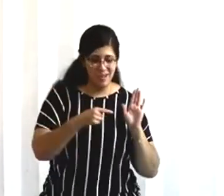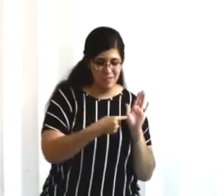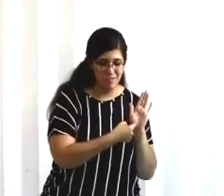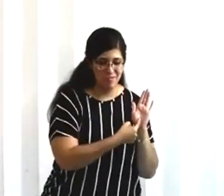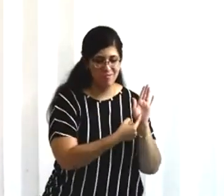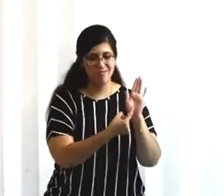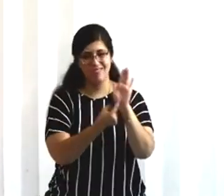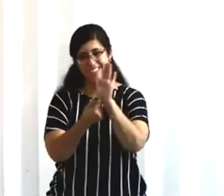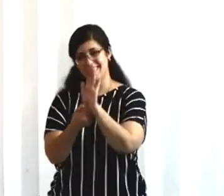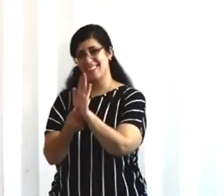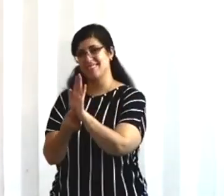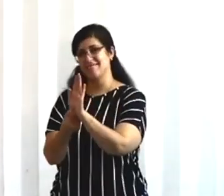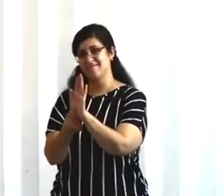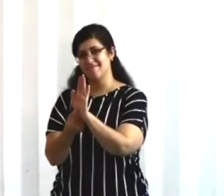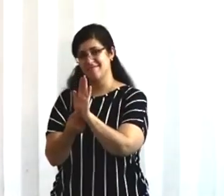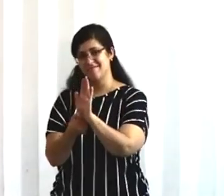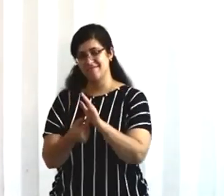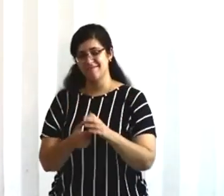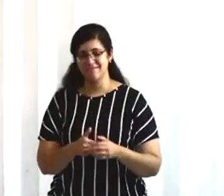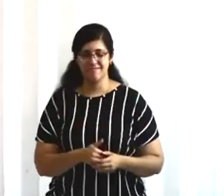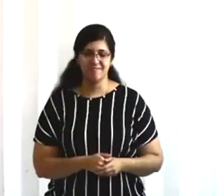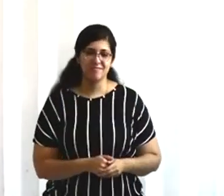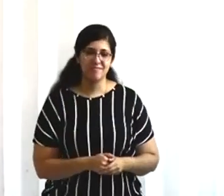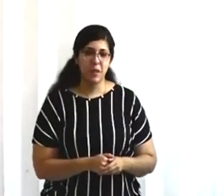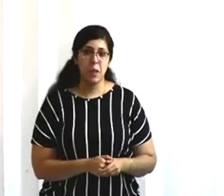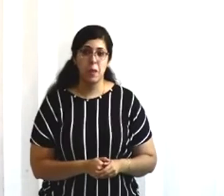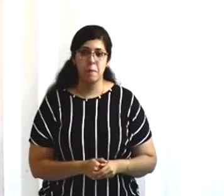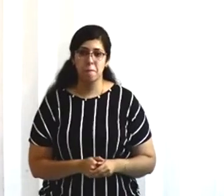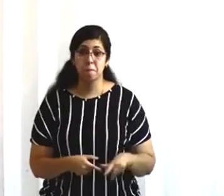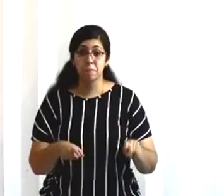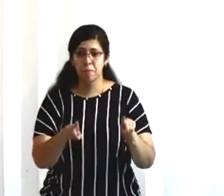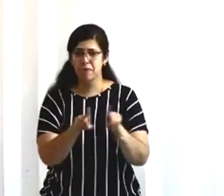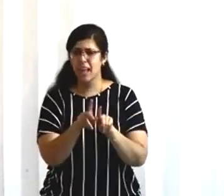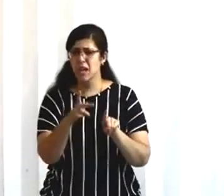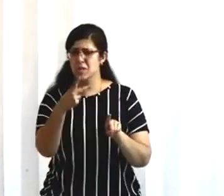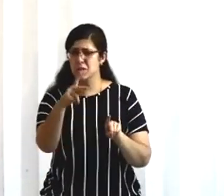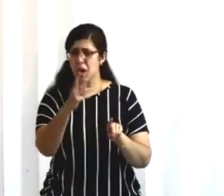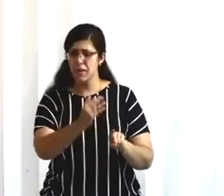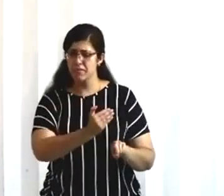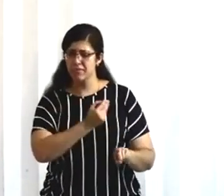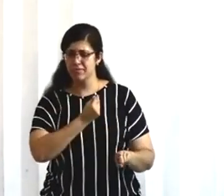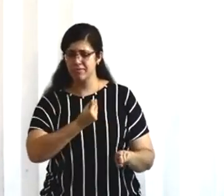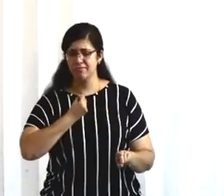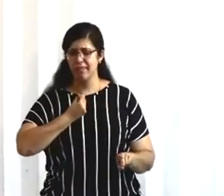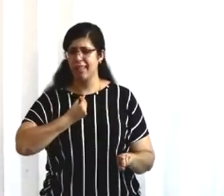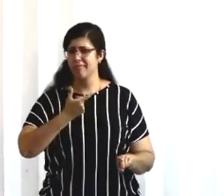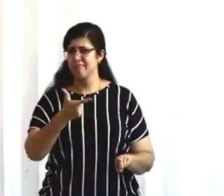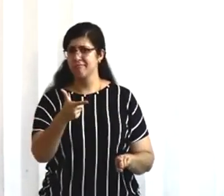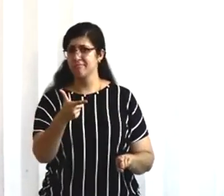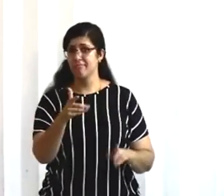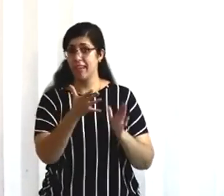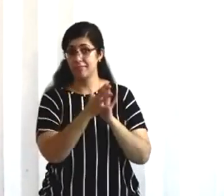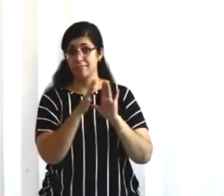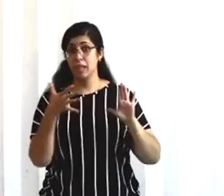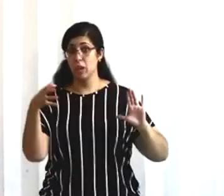luz ao nosso coração. Por isso, se você não tem essa luz, a mensagem também é para você.